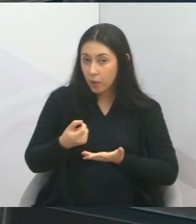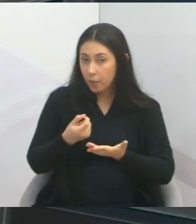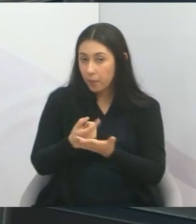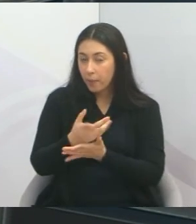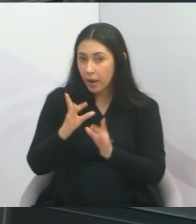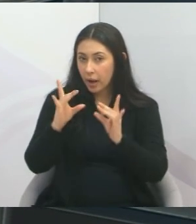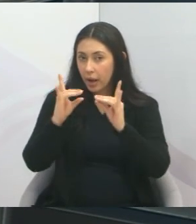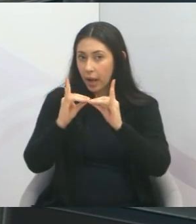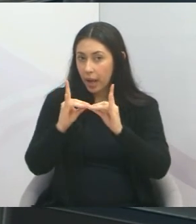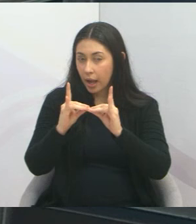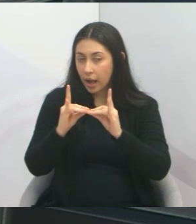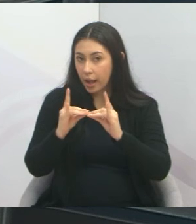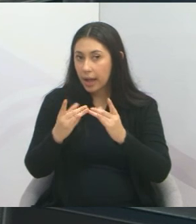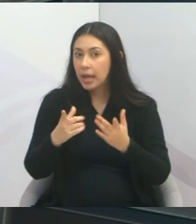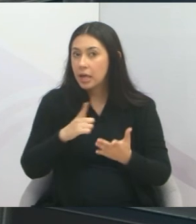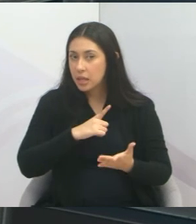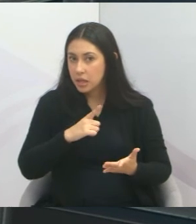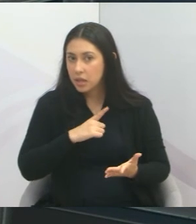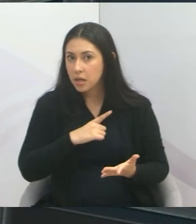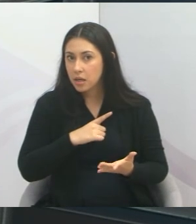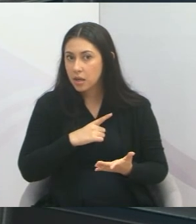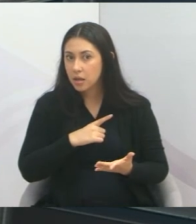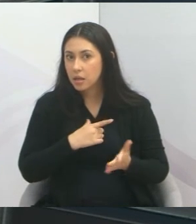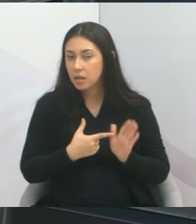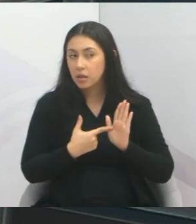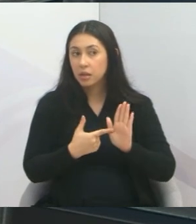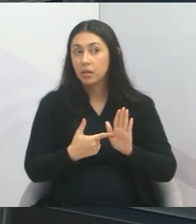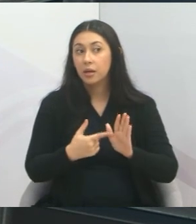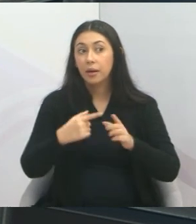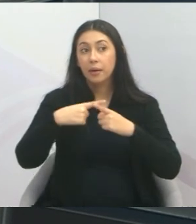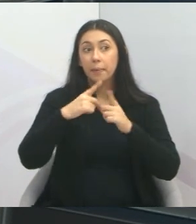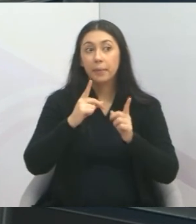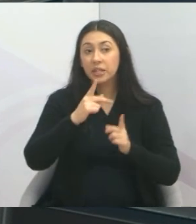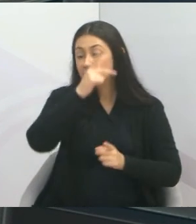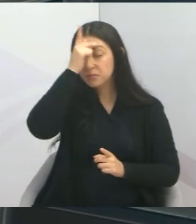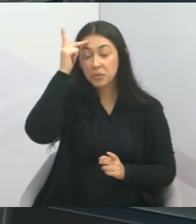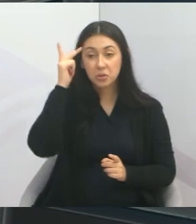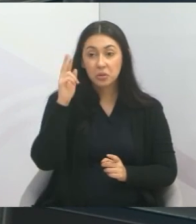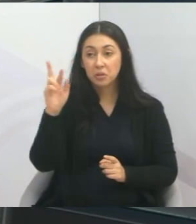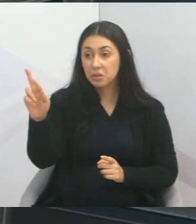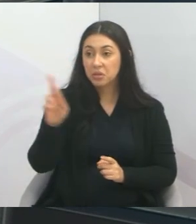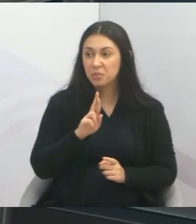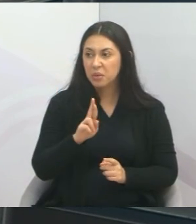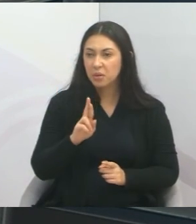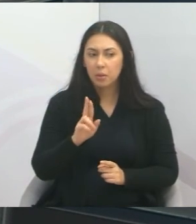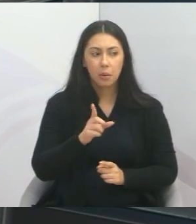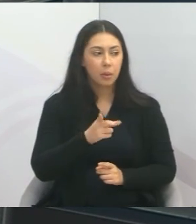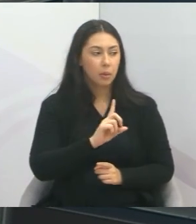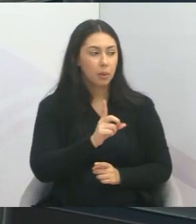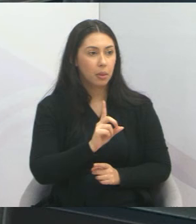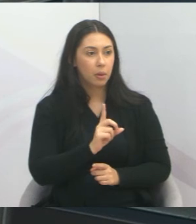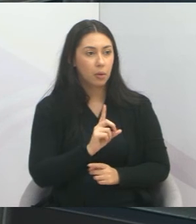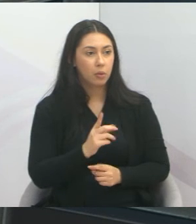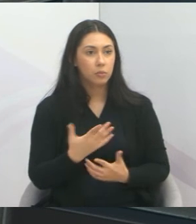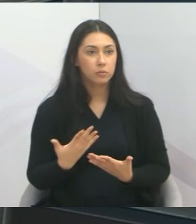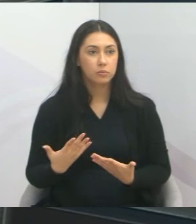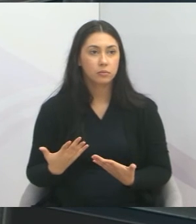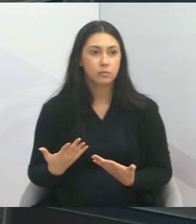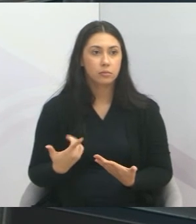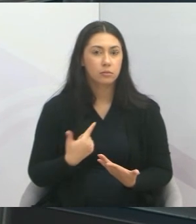está previsto no Estatuto dos Servidores Públicos tiveram pedidos indeferidos bom